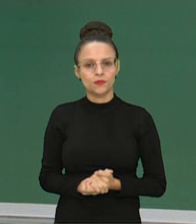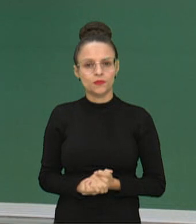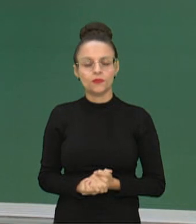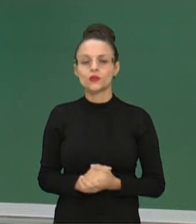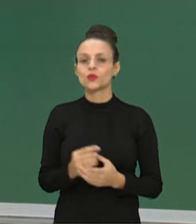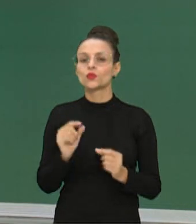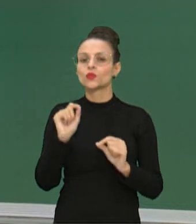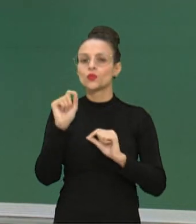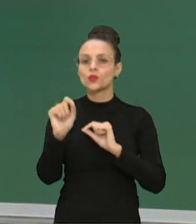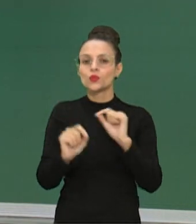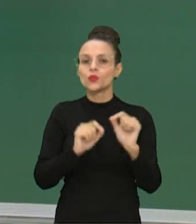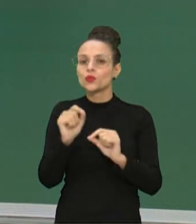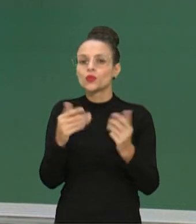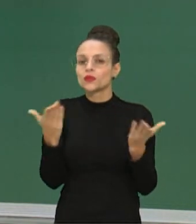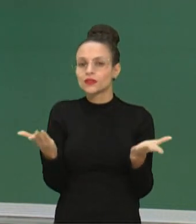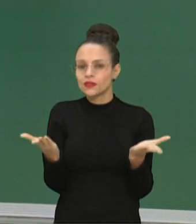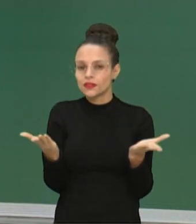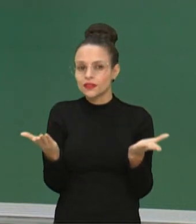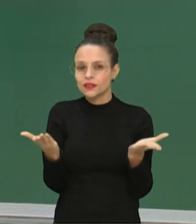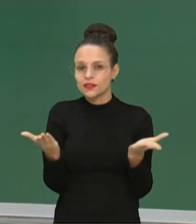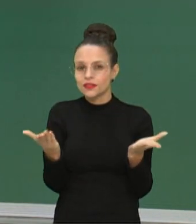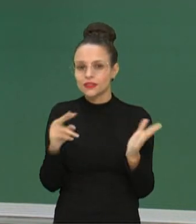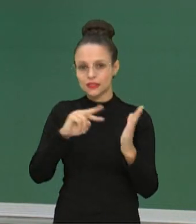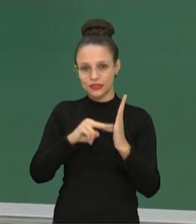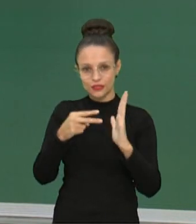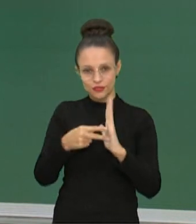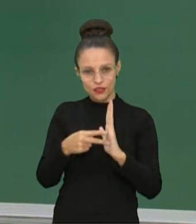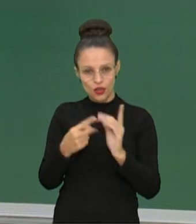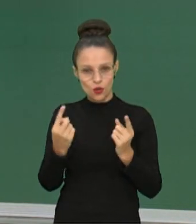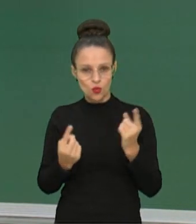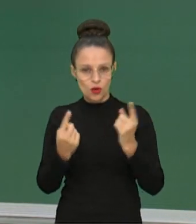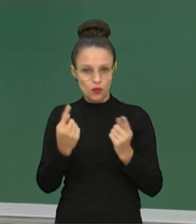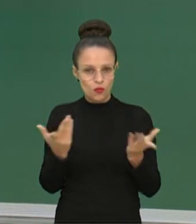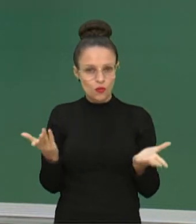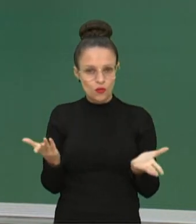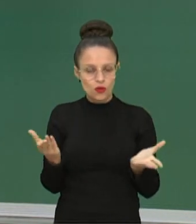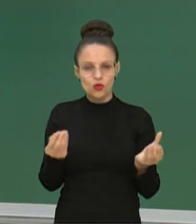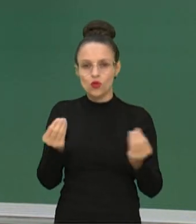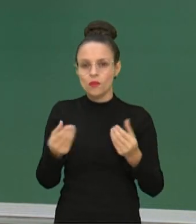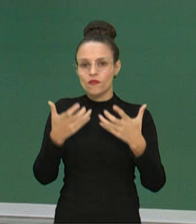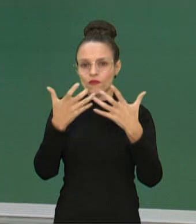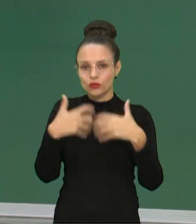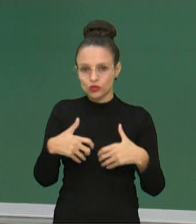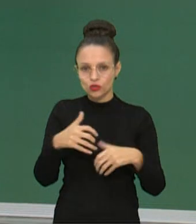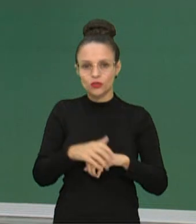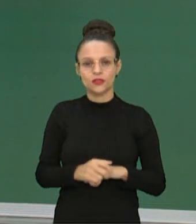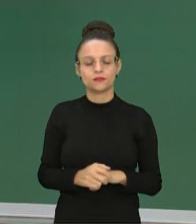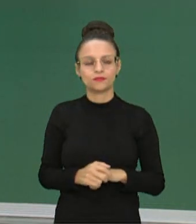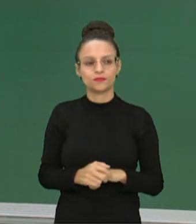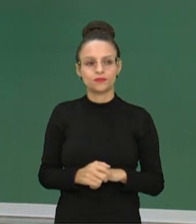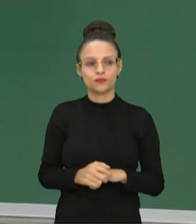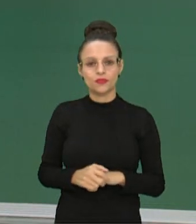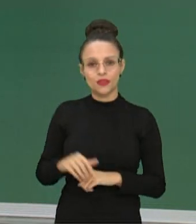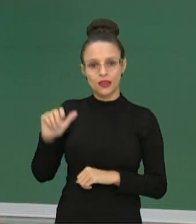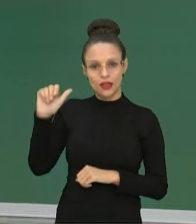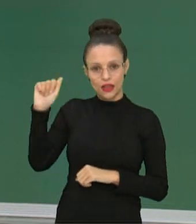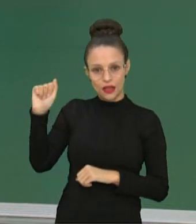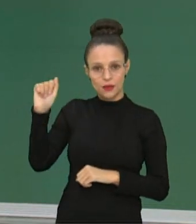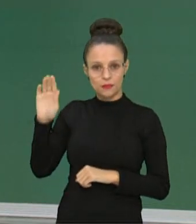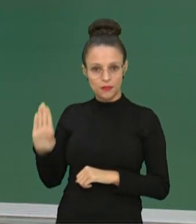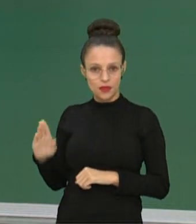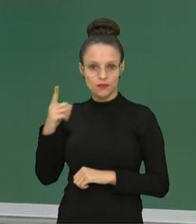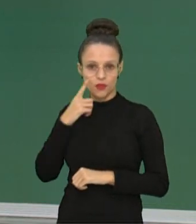E o que isto significa? O que vale isto? Como que isso funciona? A glasnost e